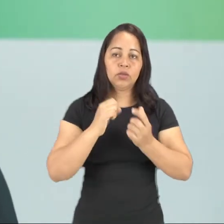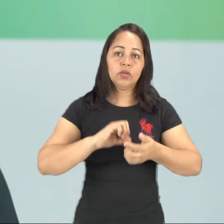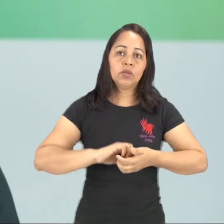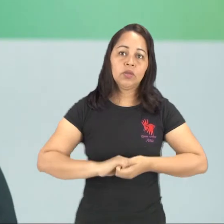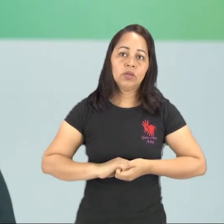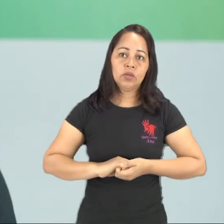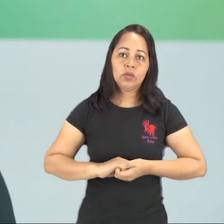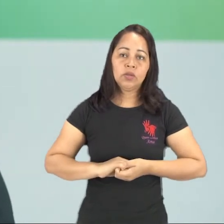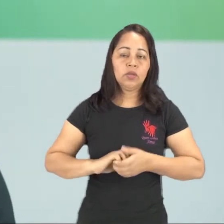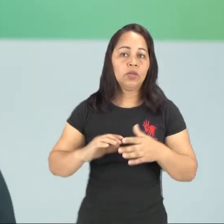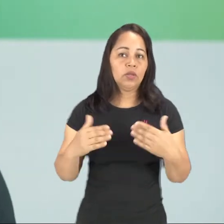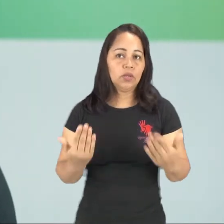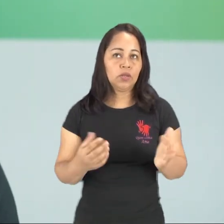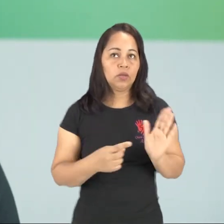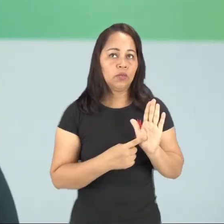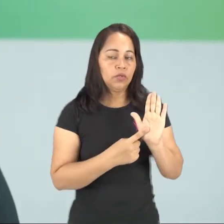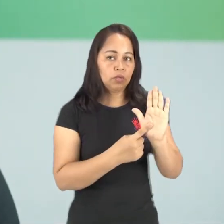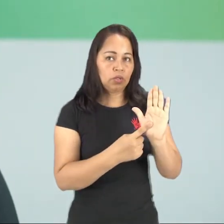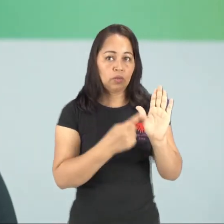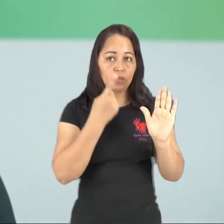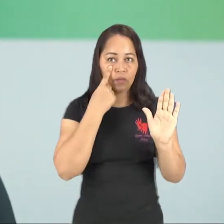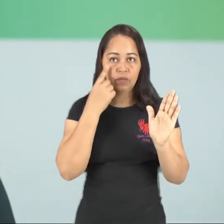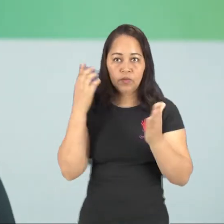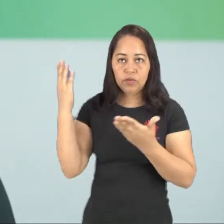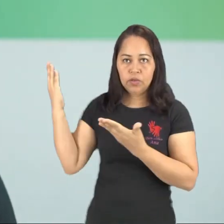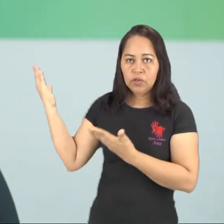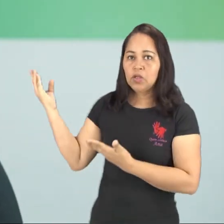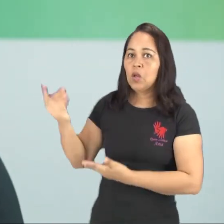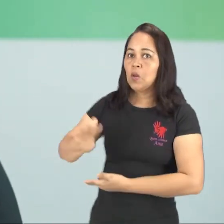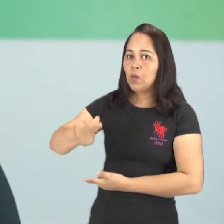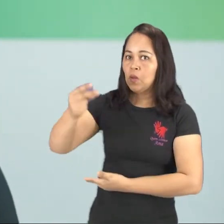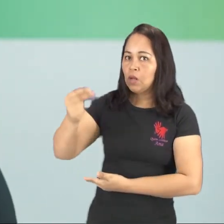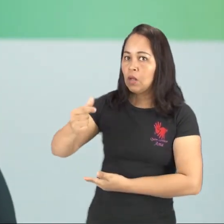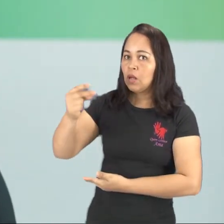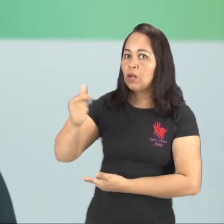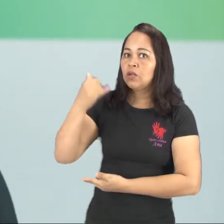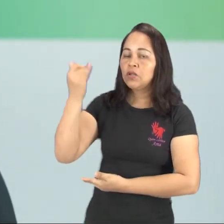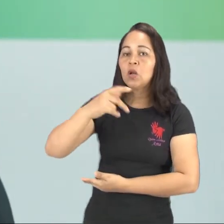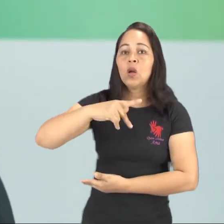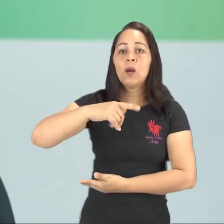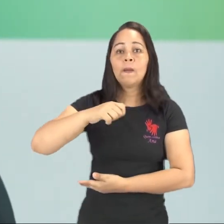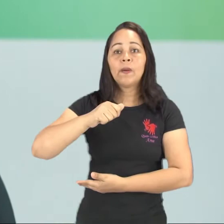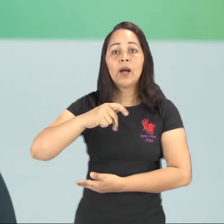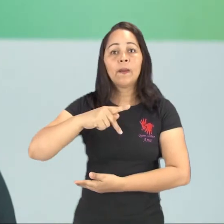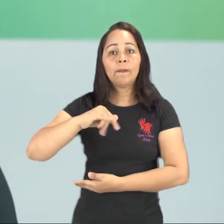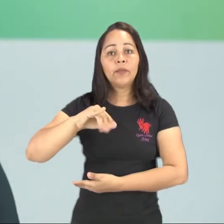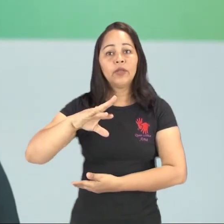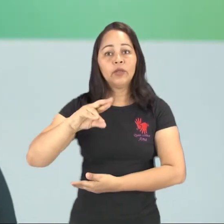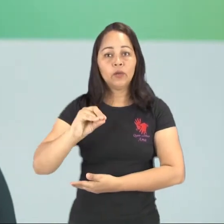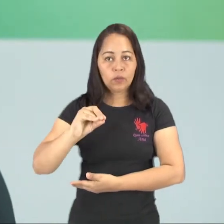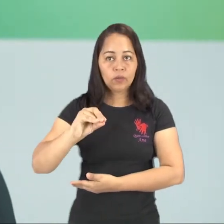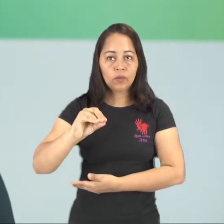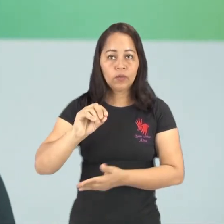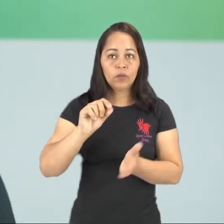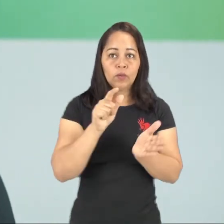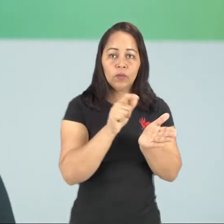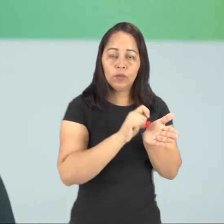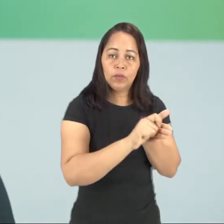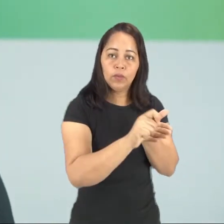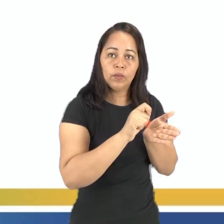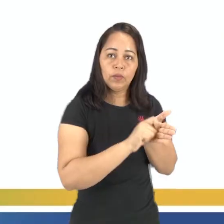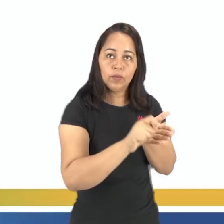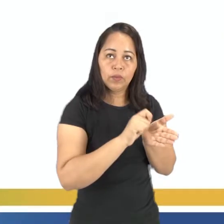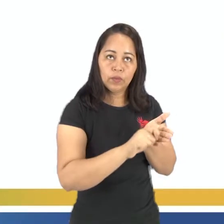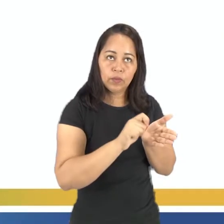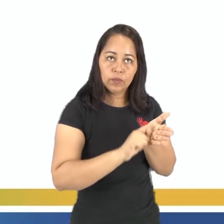E aí eu trouxe para vocês um que é de grande relevância, que é o papiro de Moscou, datado aproximadamente